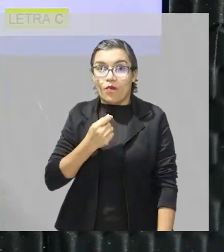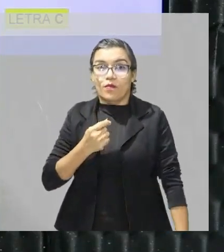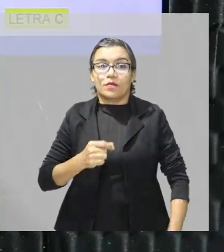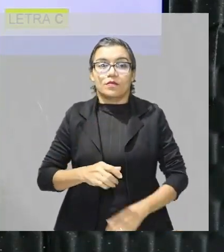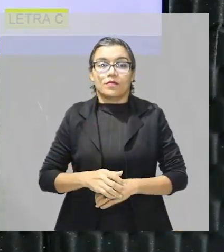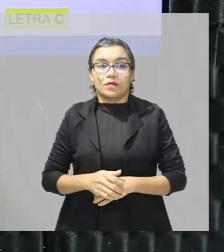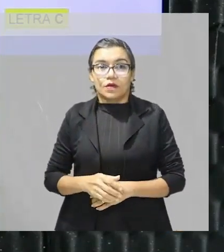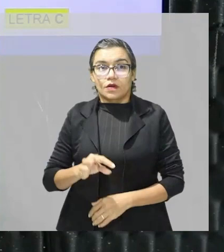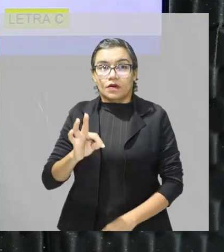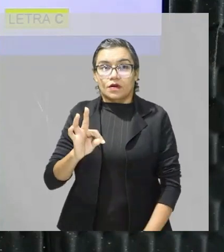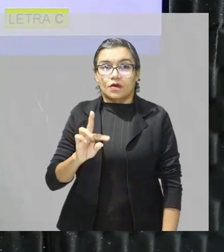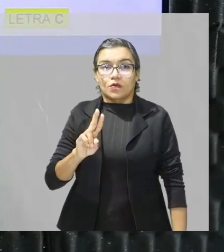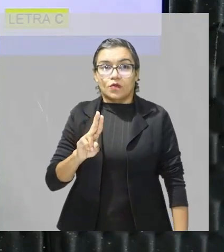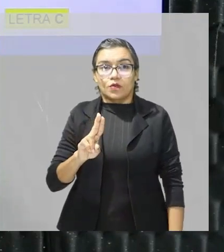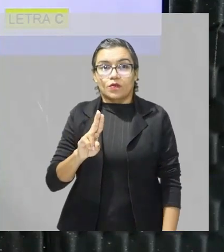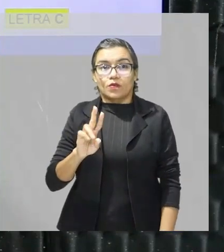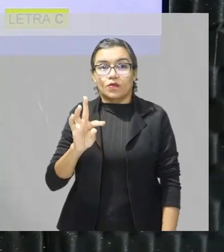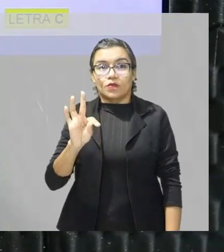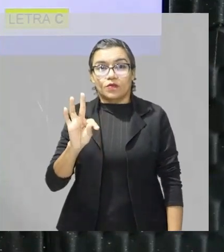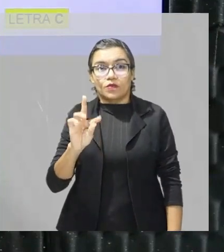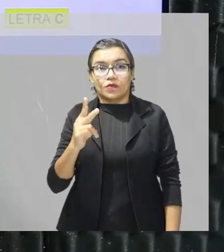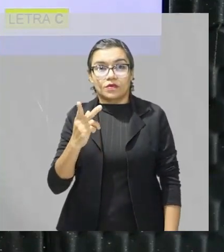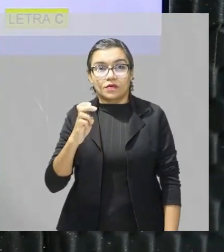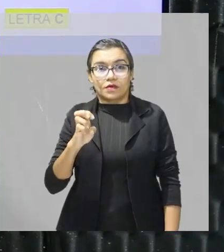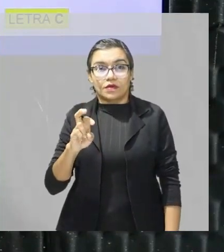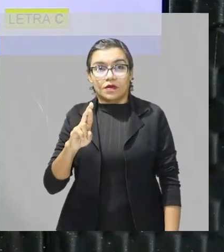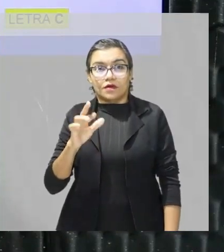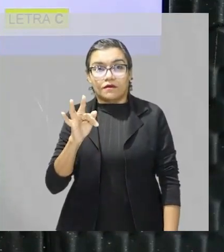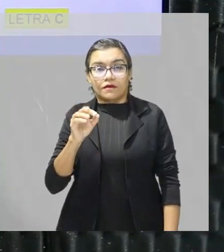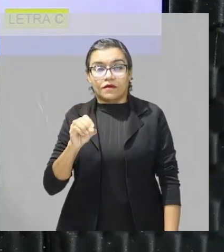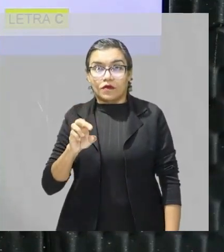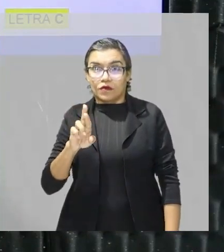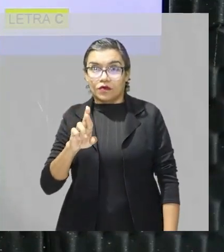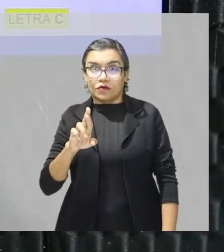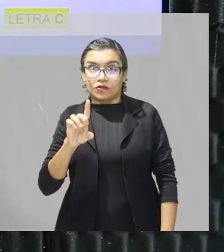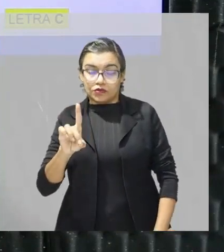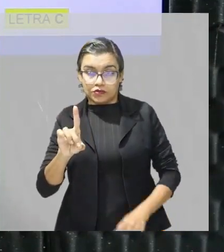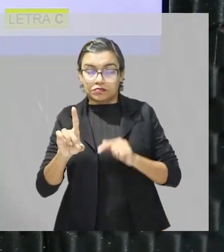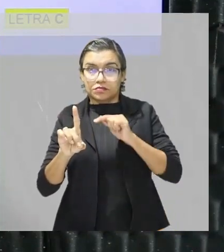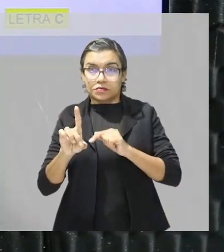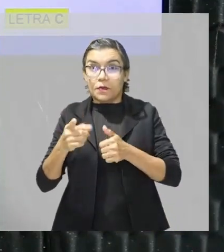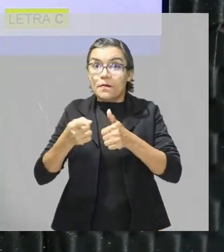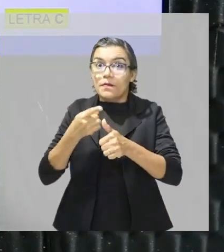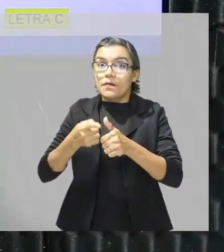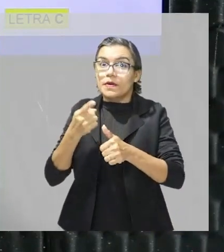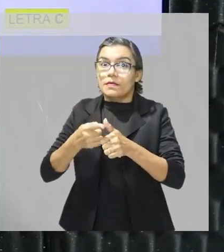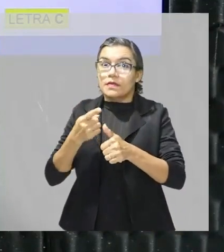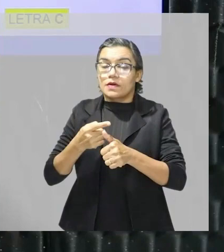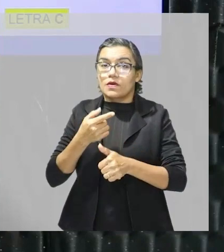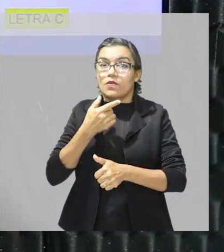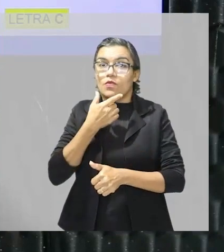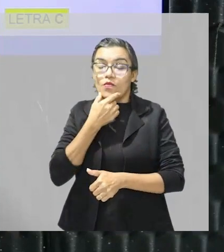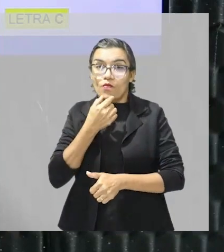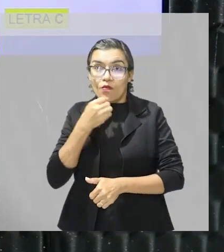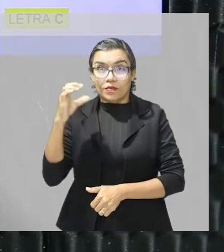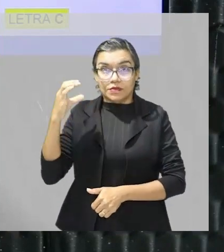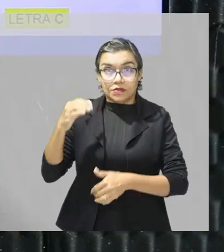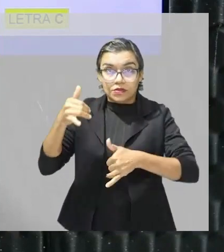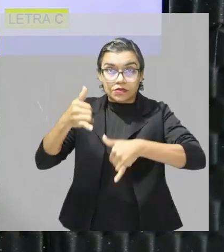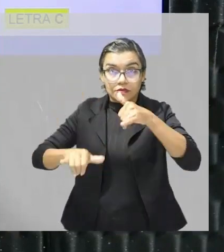Rutherford né é Rutherford foi o primeiro cientista o primeiro químico que